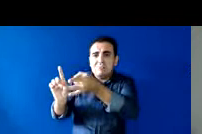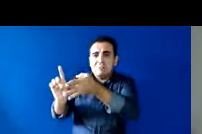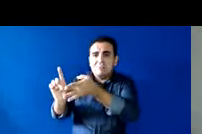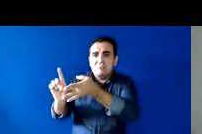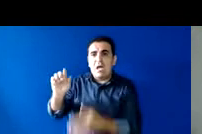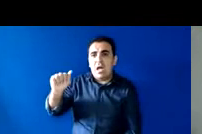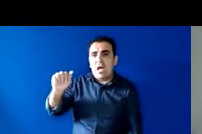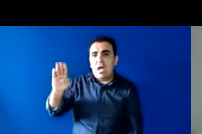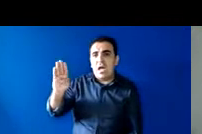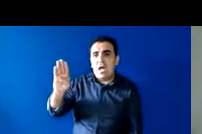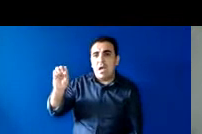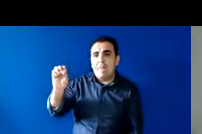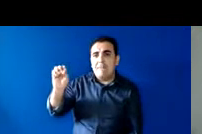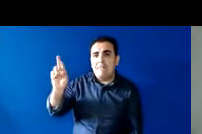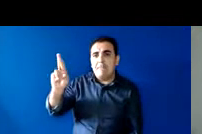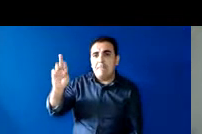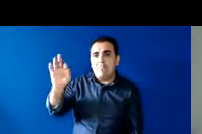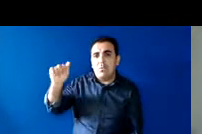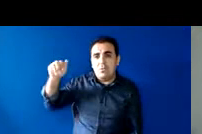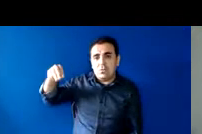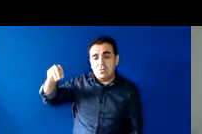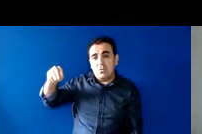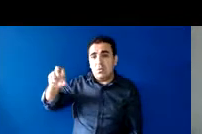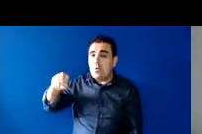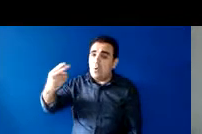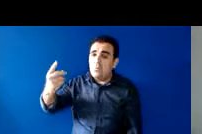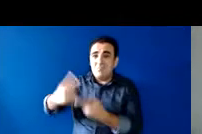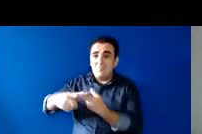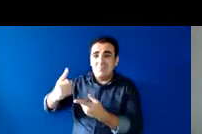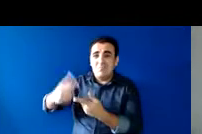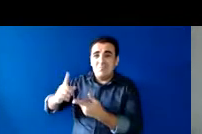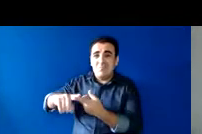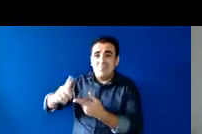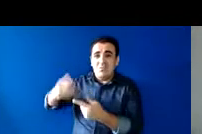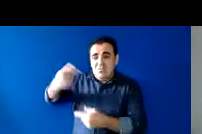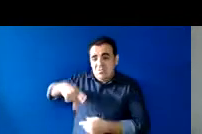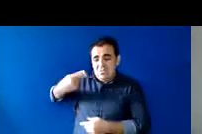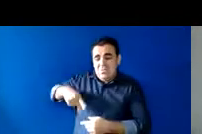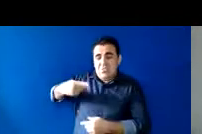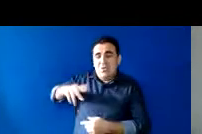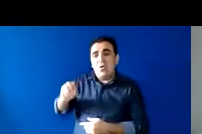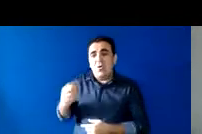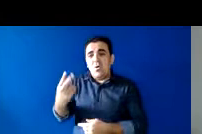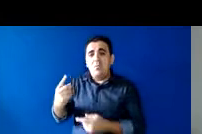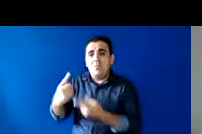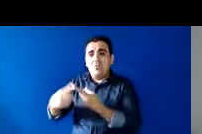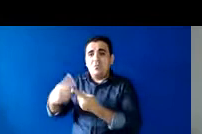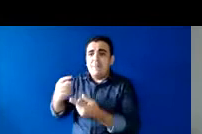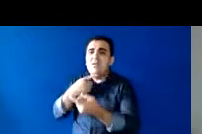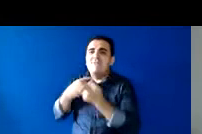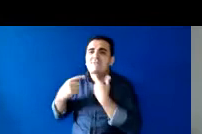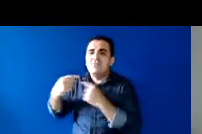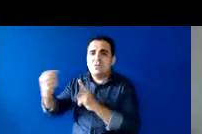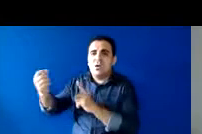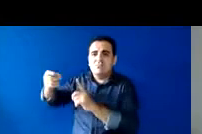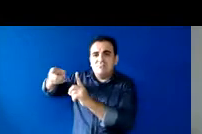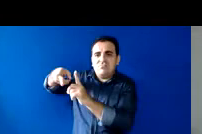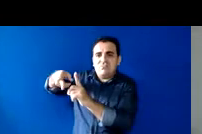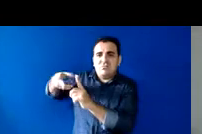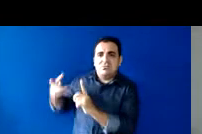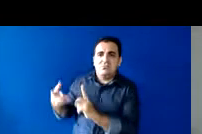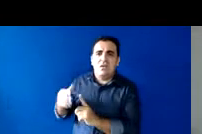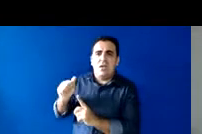por um abortamento espontâneo, ou por um abortamento induzido por elas próprias. E um abortamento